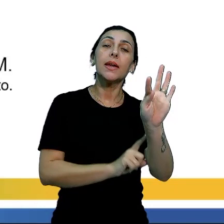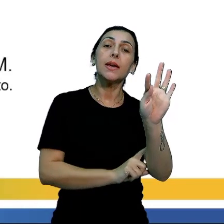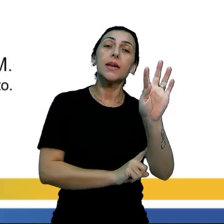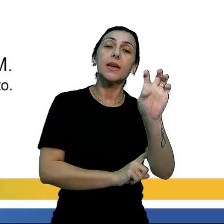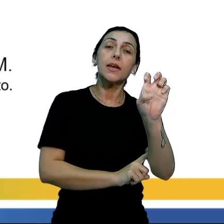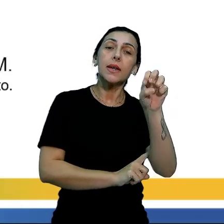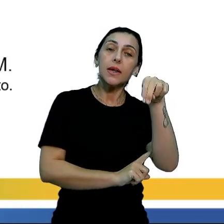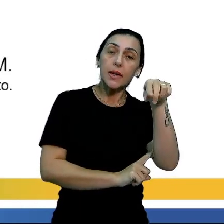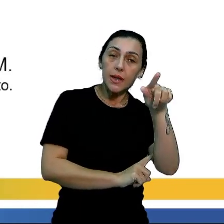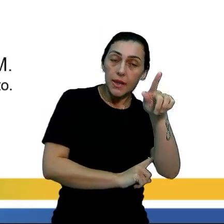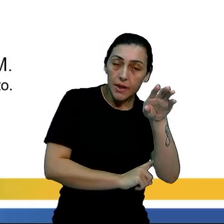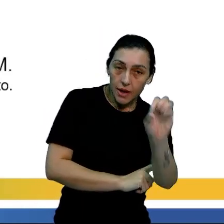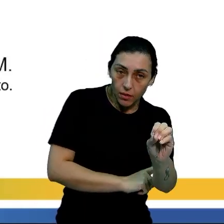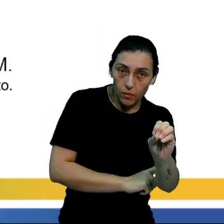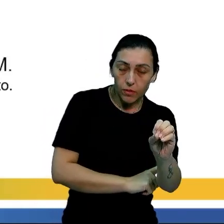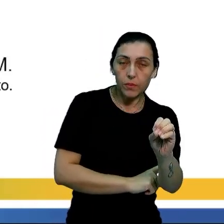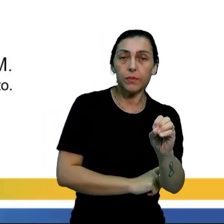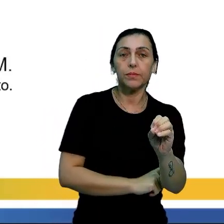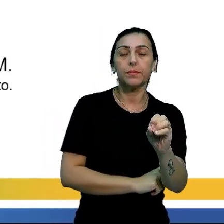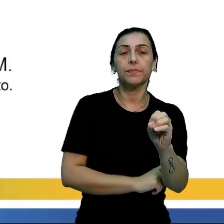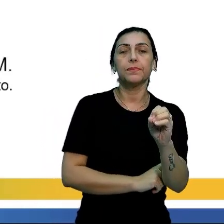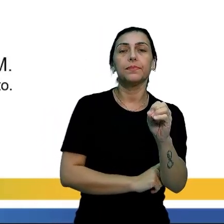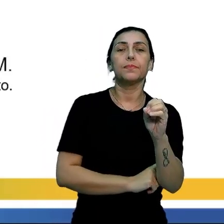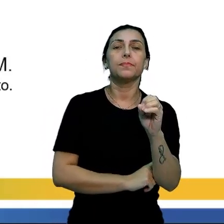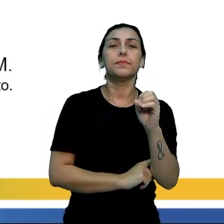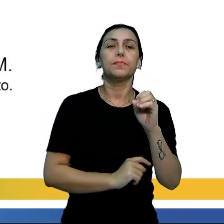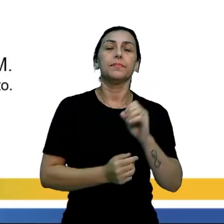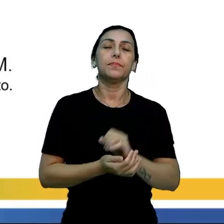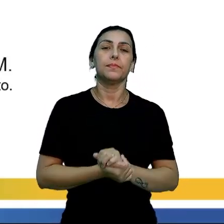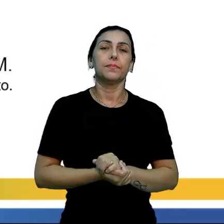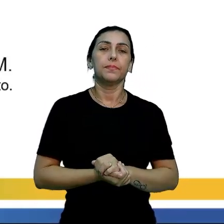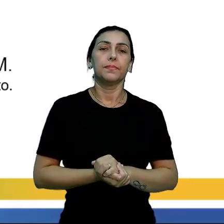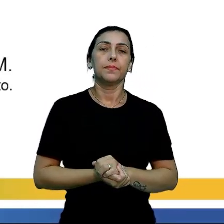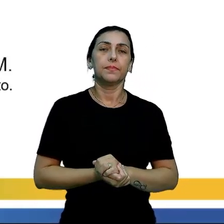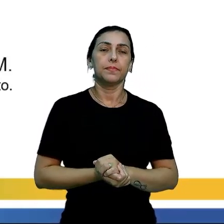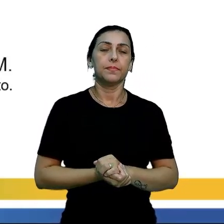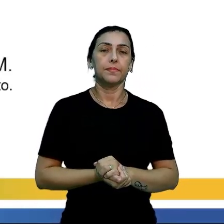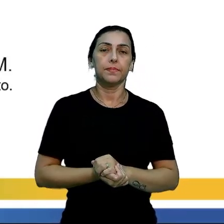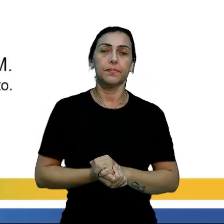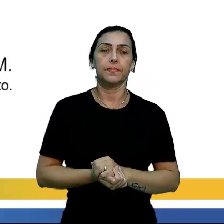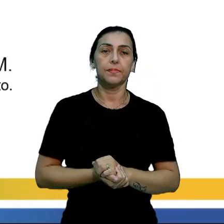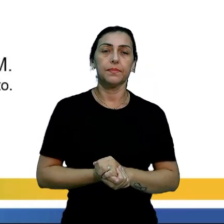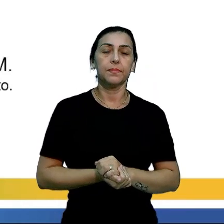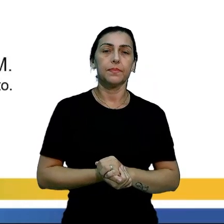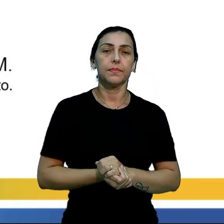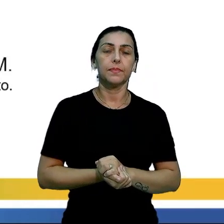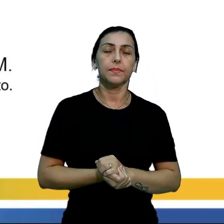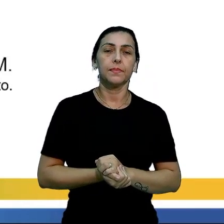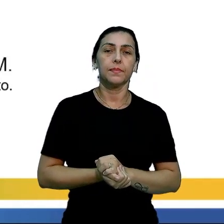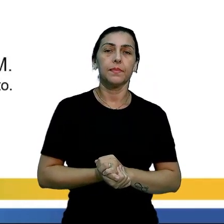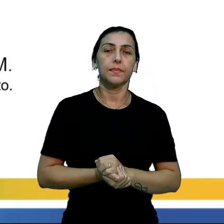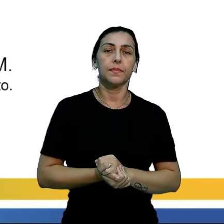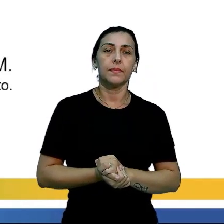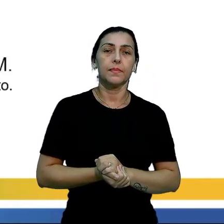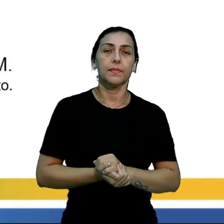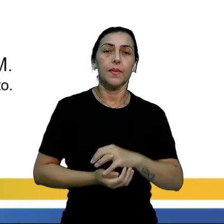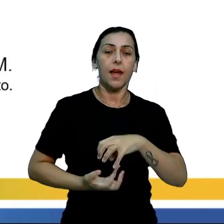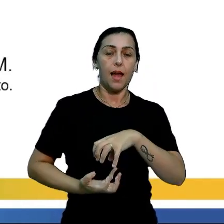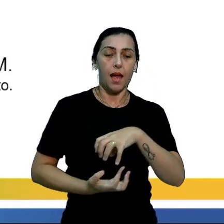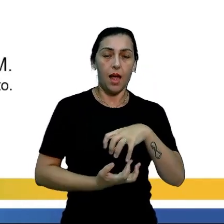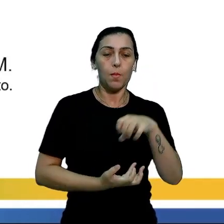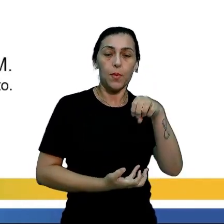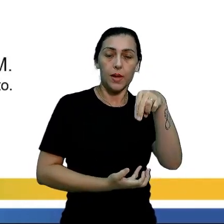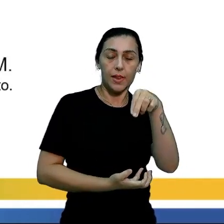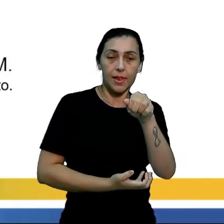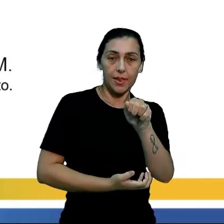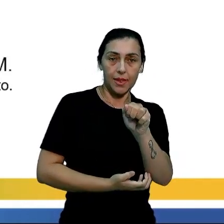possessivo, o adjetivo possessivo mi, quanto o verbo tener, né, que é tengo, ou seja, tengo el alma de nardo del árabe